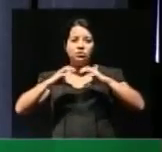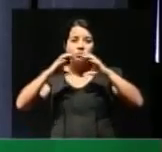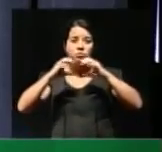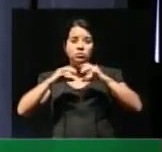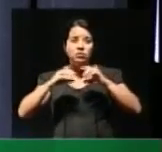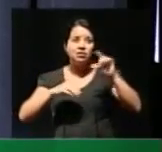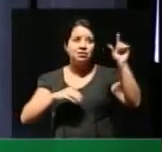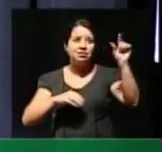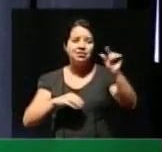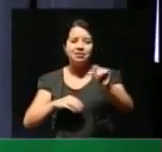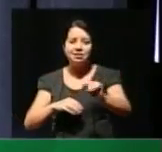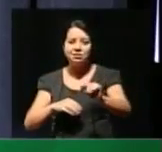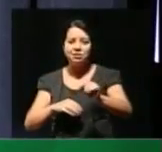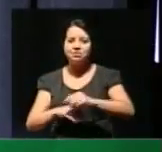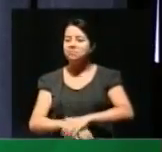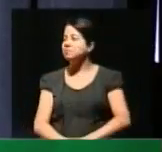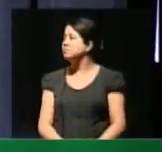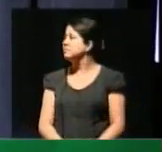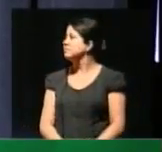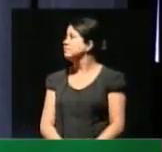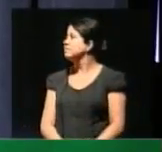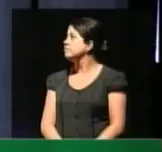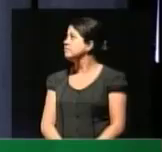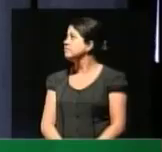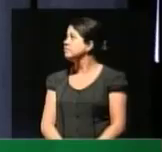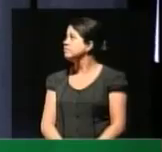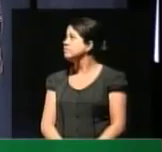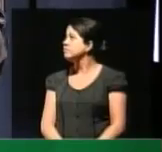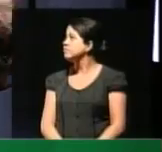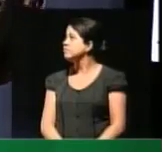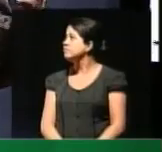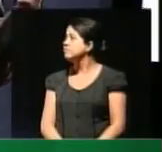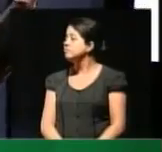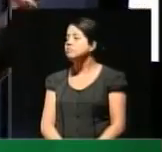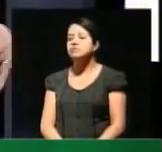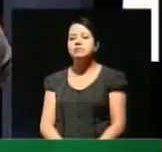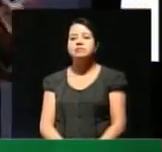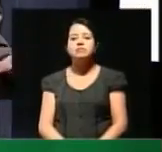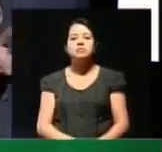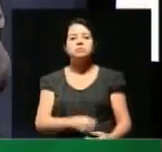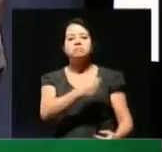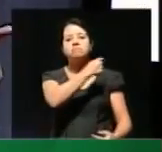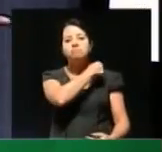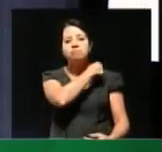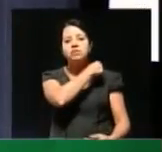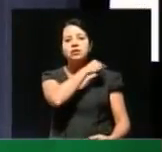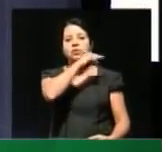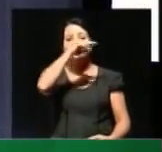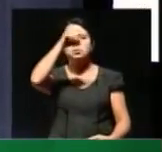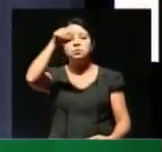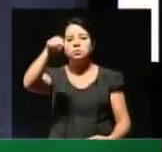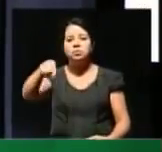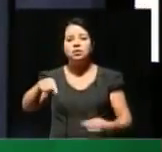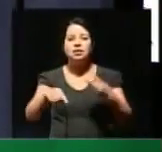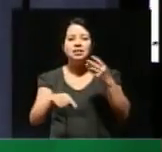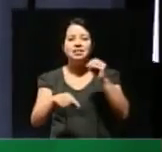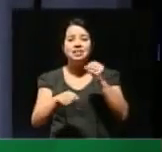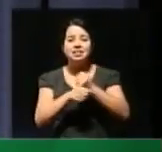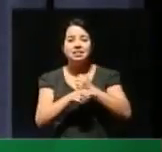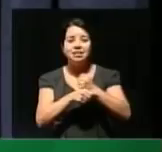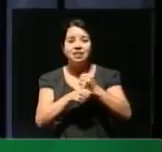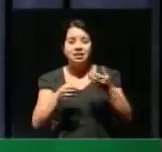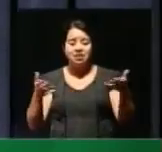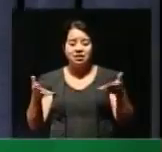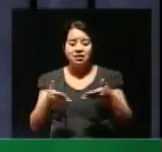o aparecimento da tuberculose. Próximo. Então, 30 anos depois, o que a gente precisa fazer? Não é? Na verdade, dá